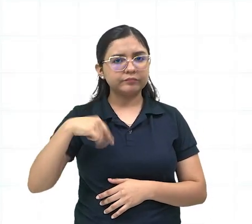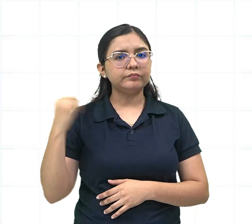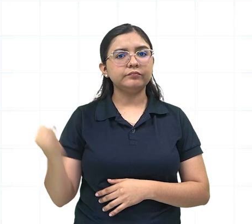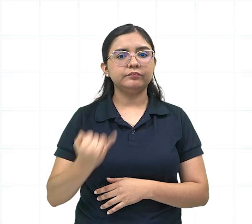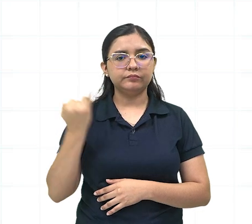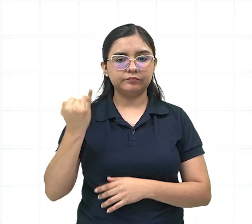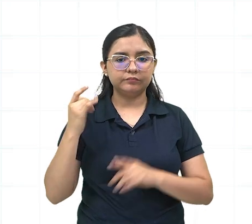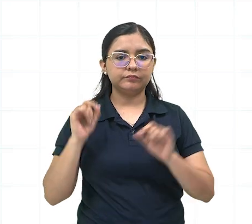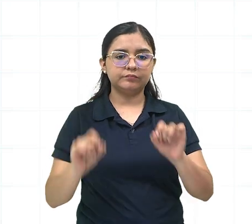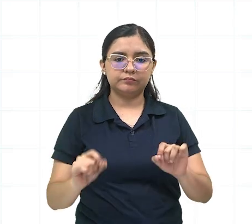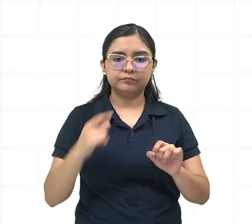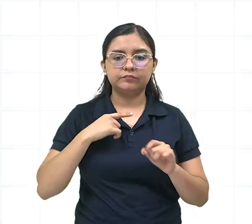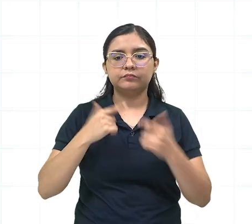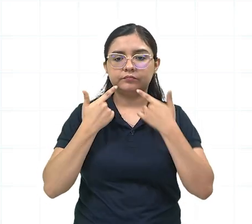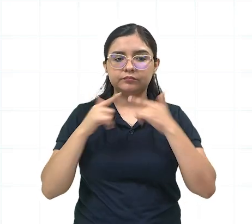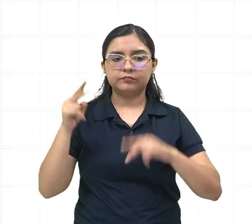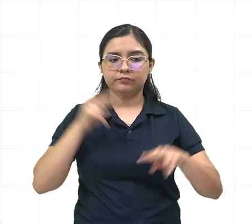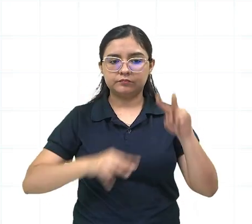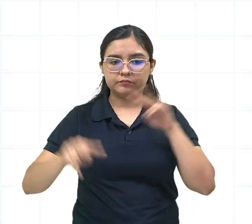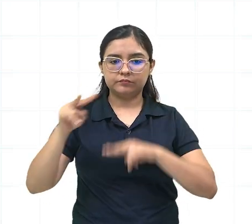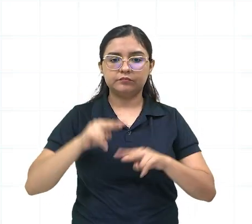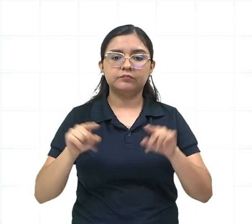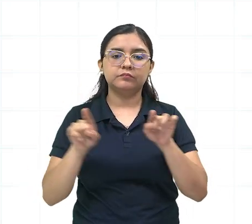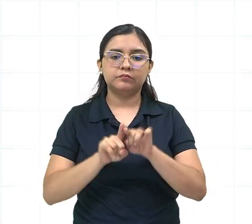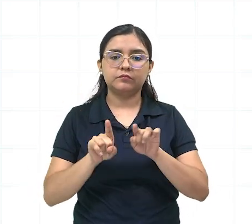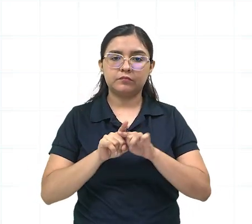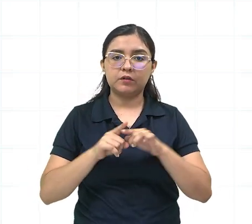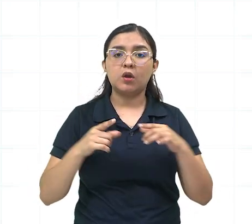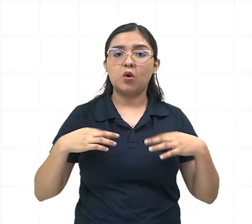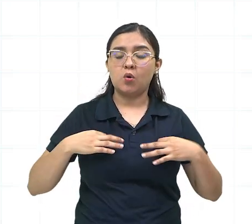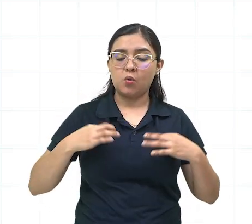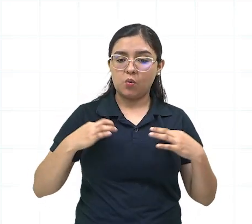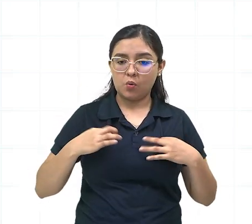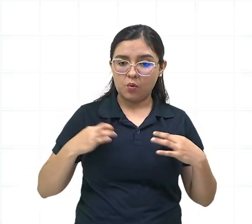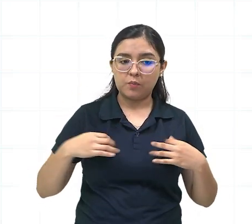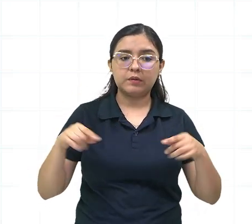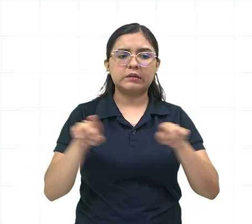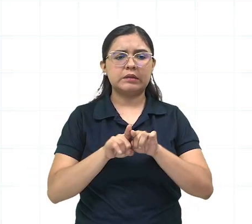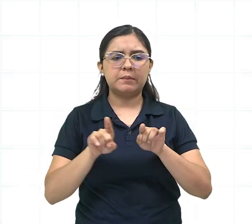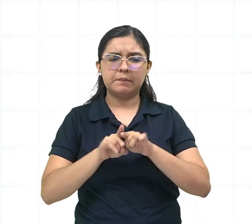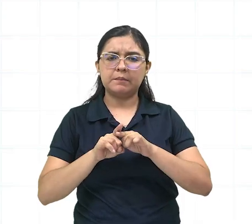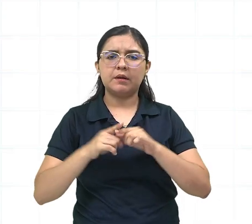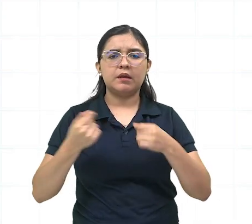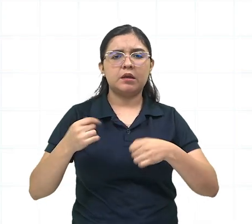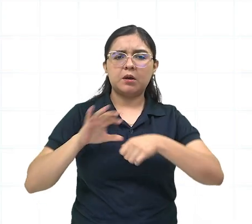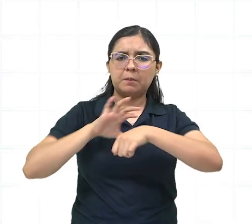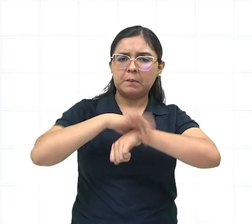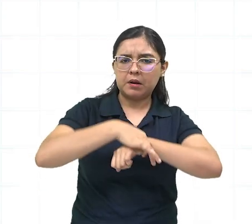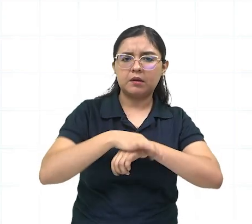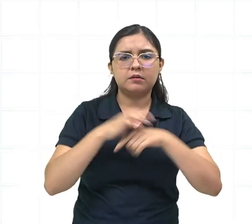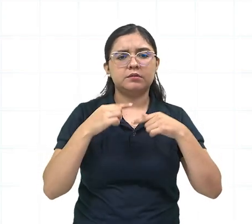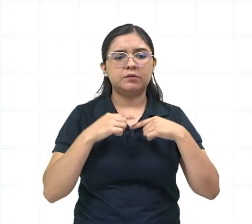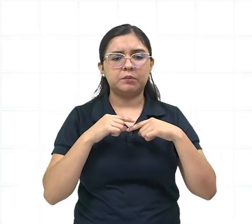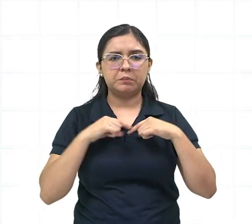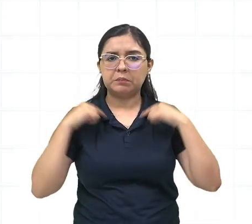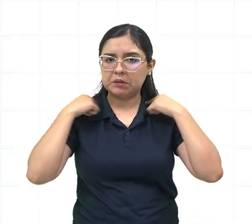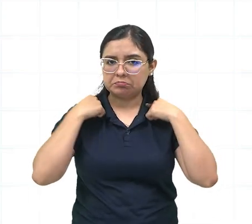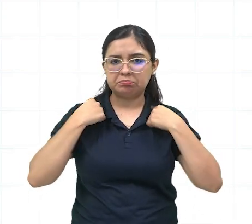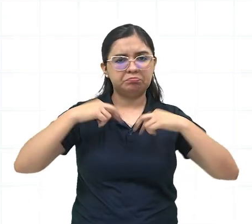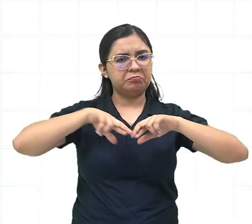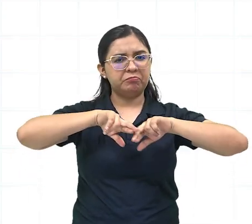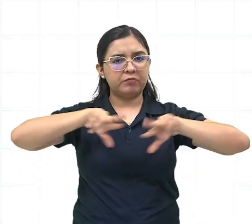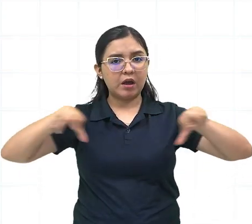visual do espetáculo, formado por, além das vestimentas, acessórios. Sim,